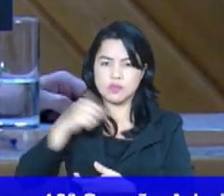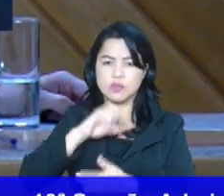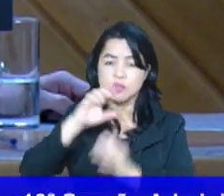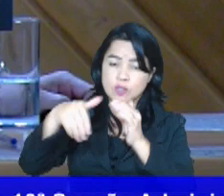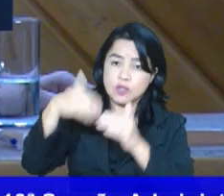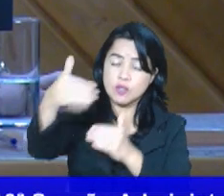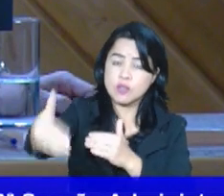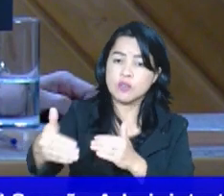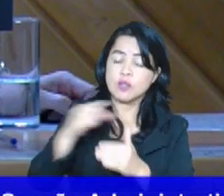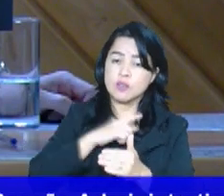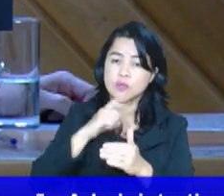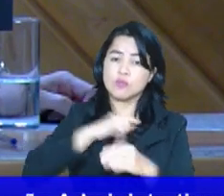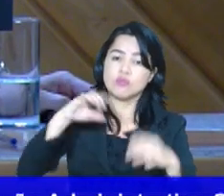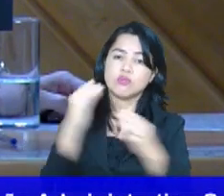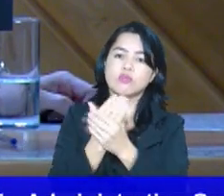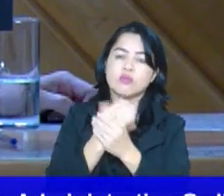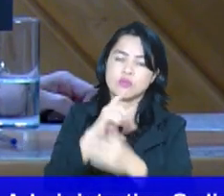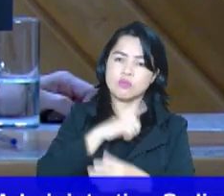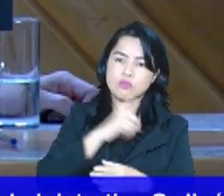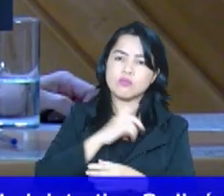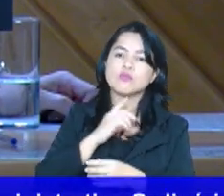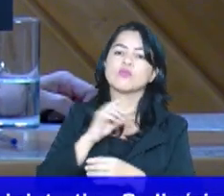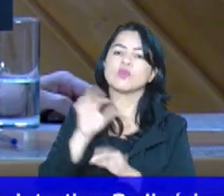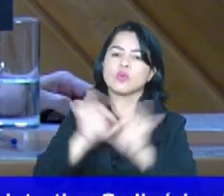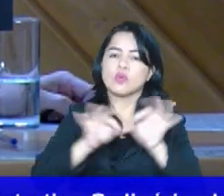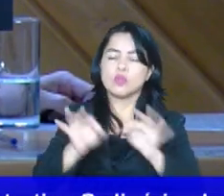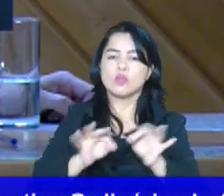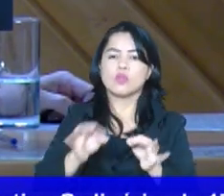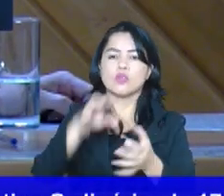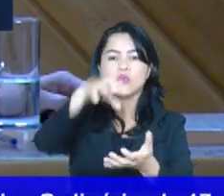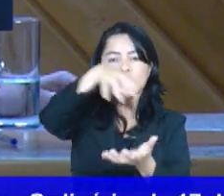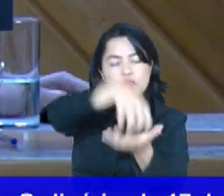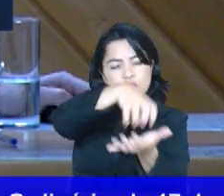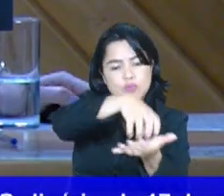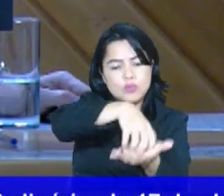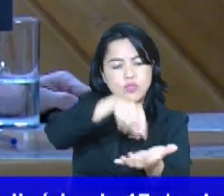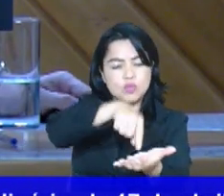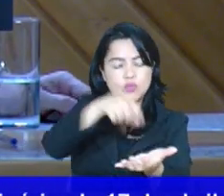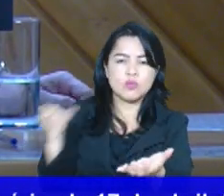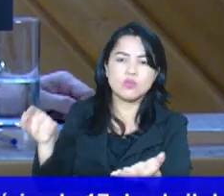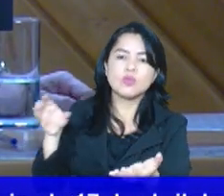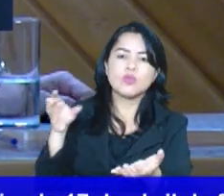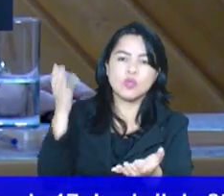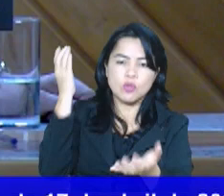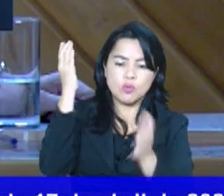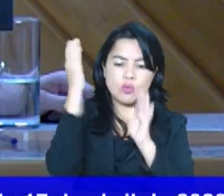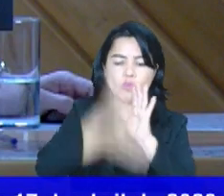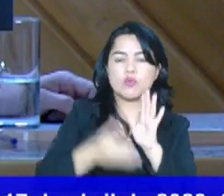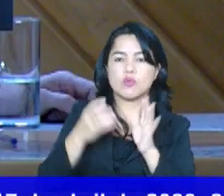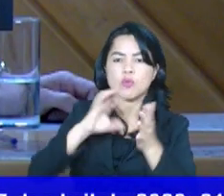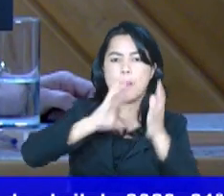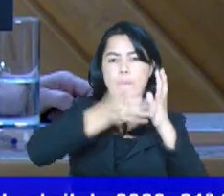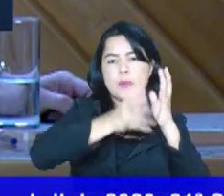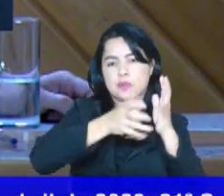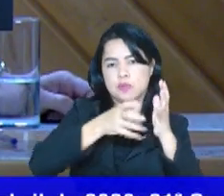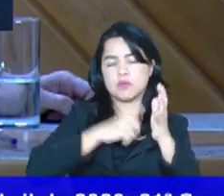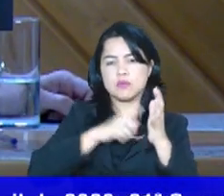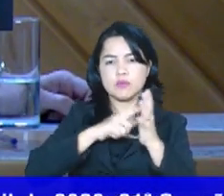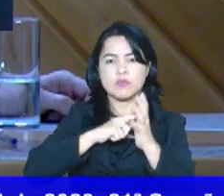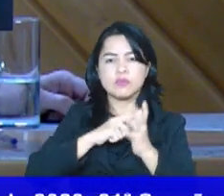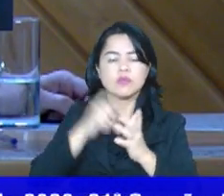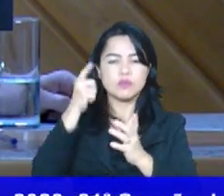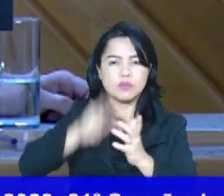Após o regular trâmite processual, foram encaminhados autos ao Núcleo de Análise de Contas Eleitorais e Partidárias, que, em parecer